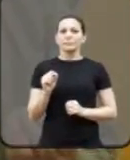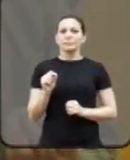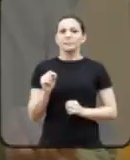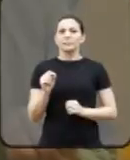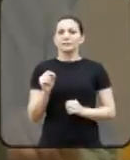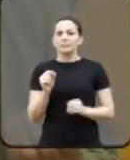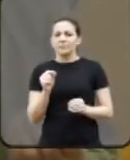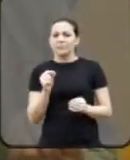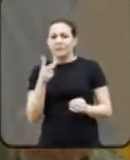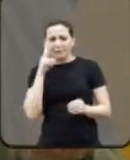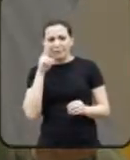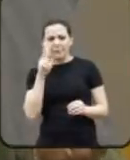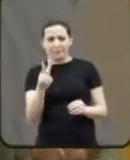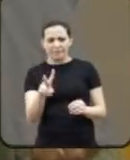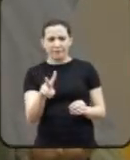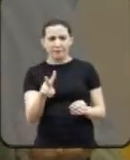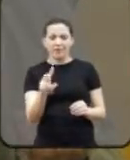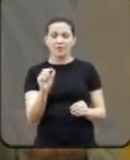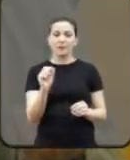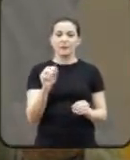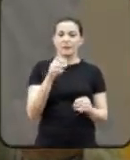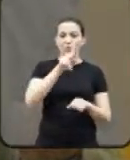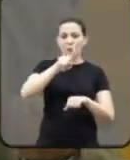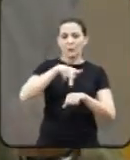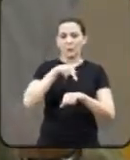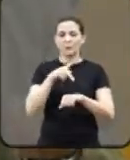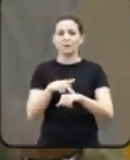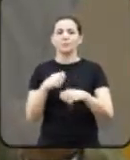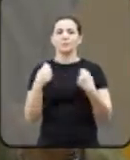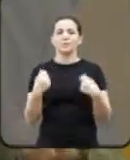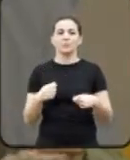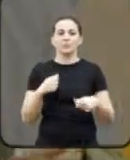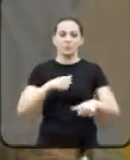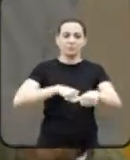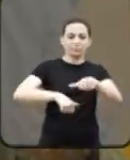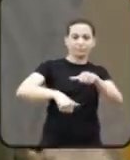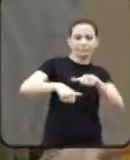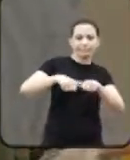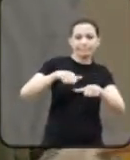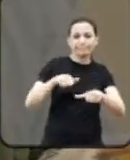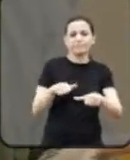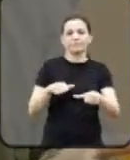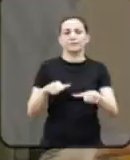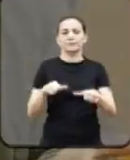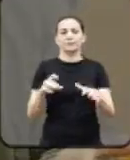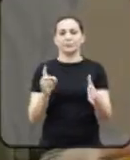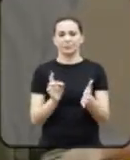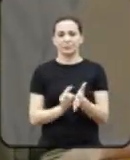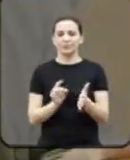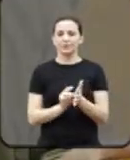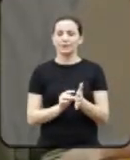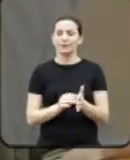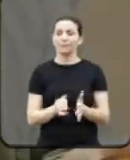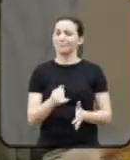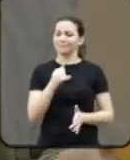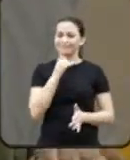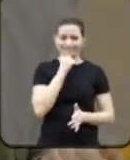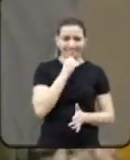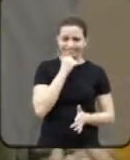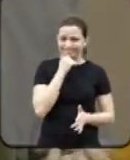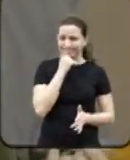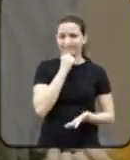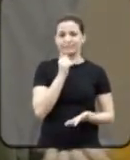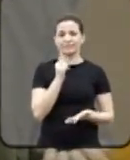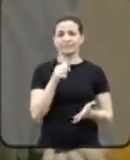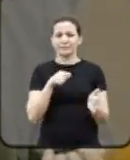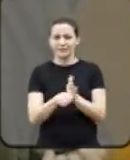que avaliar isso com os olhos de que o país precisa fazer aquela mudança que nós precisamos fazer. E não